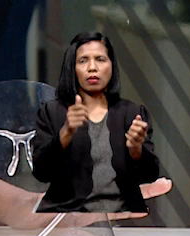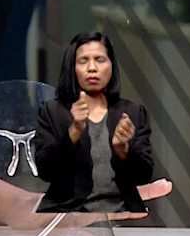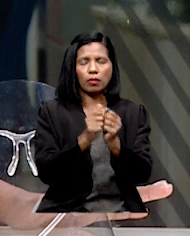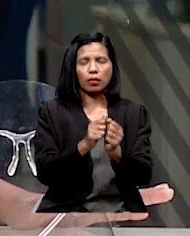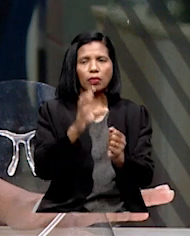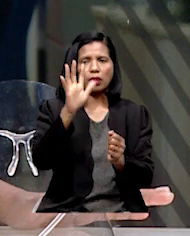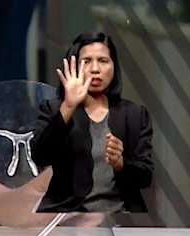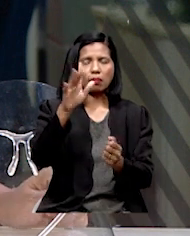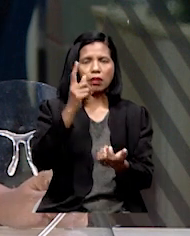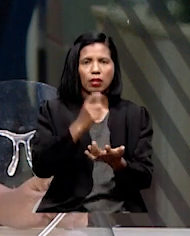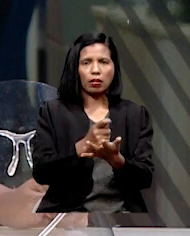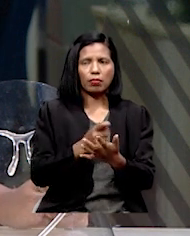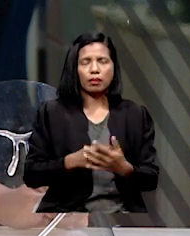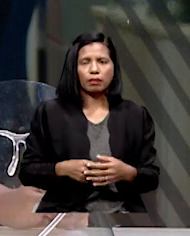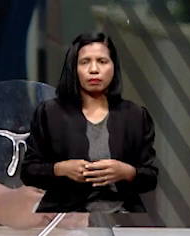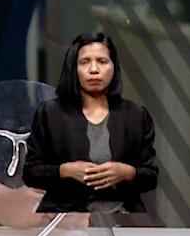Limarese.